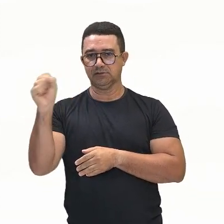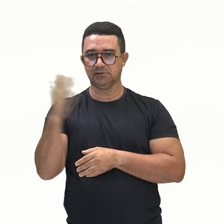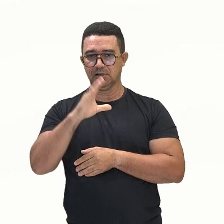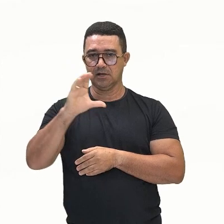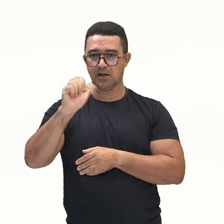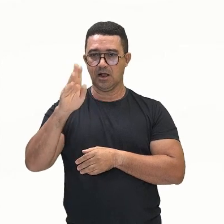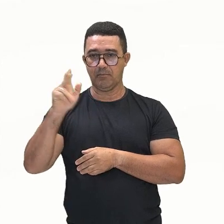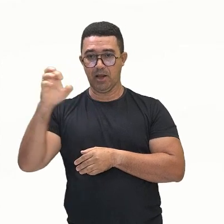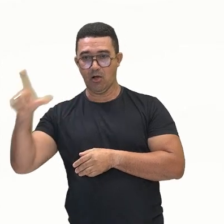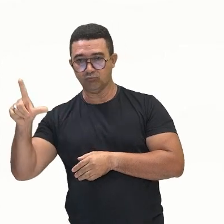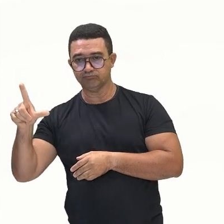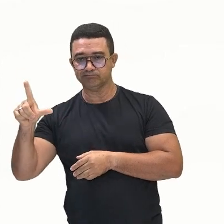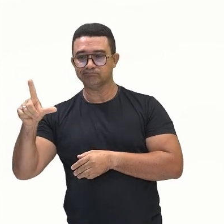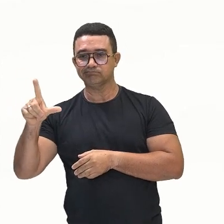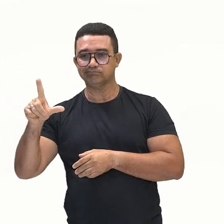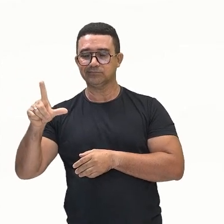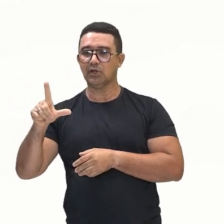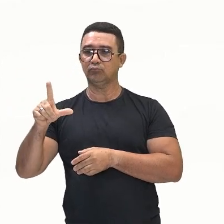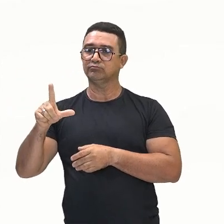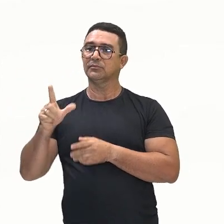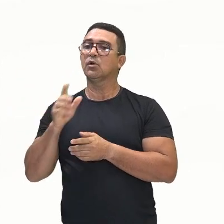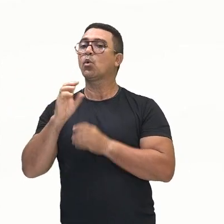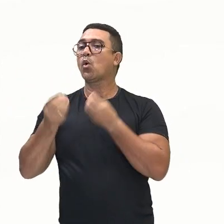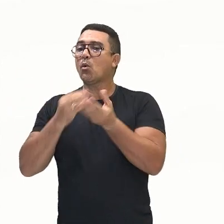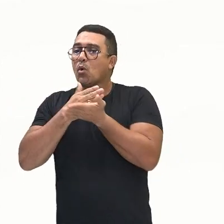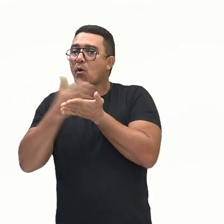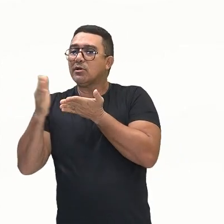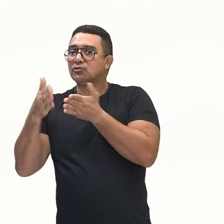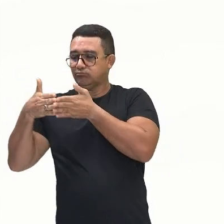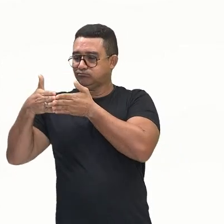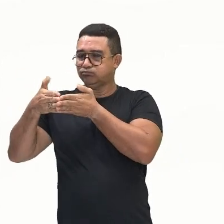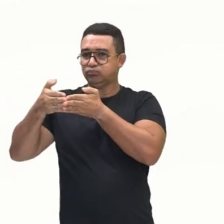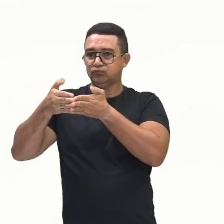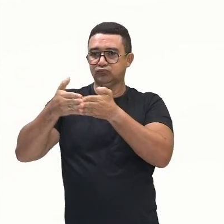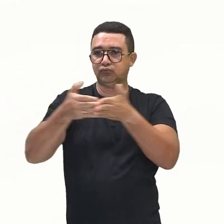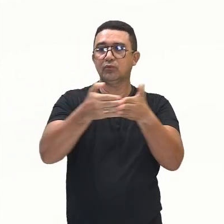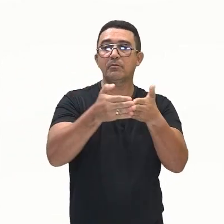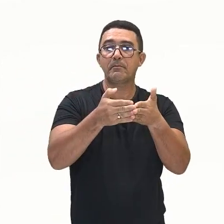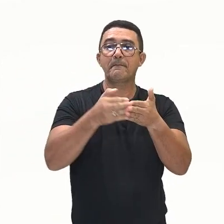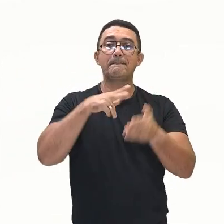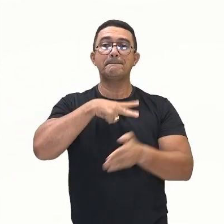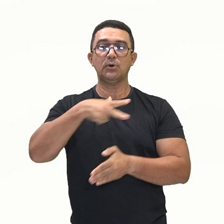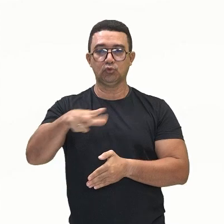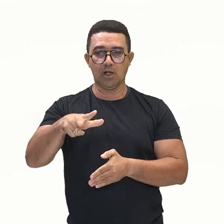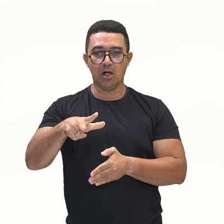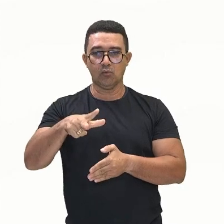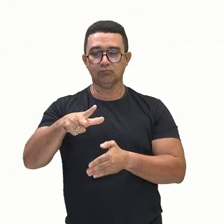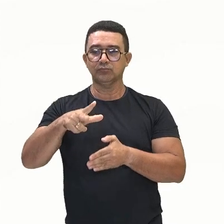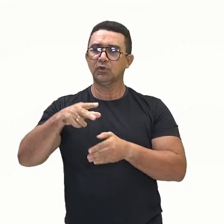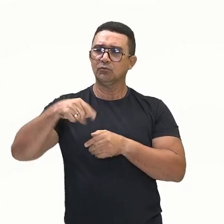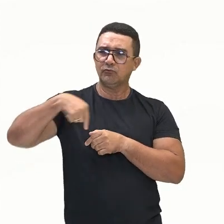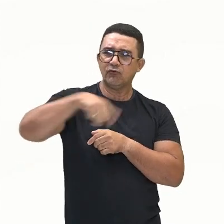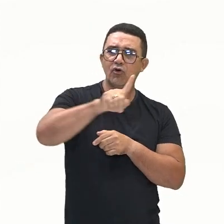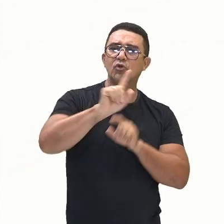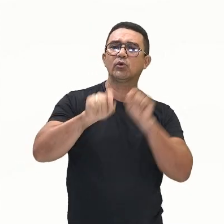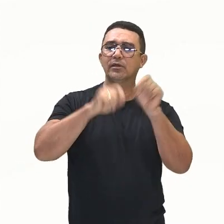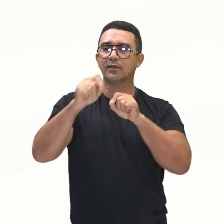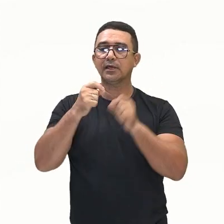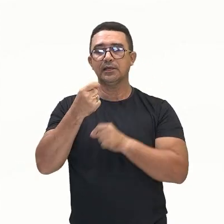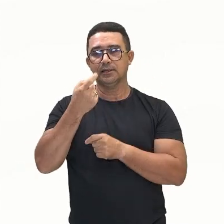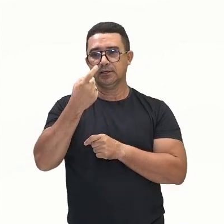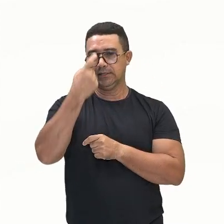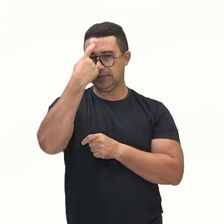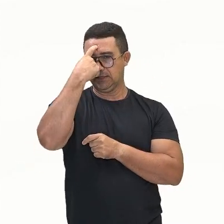na qual ele saiu de Portugal em direção às Índias. E aí se entra numa discussão de que ele